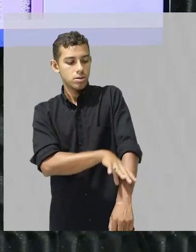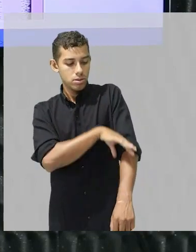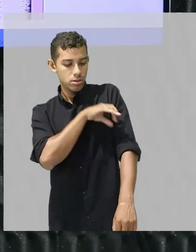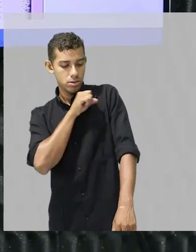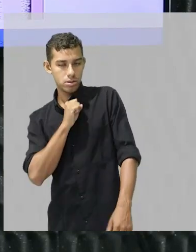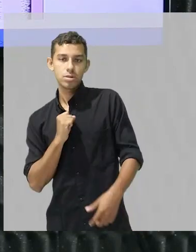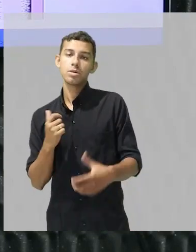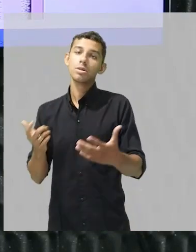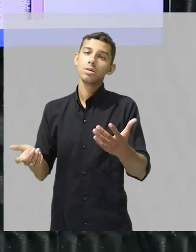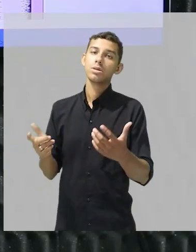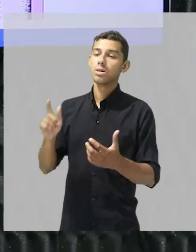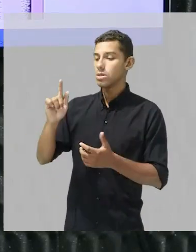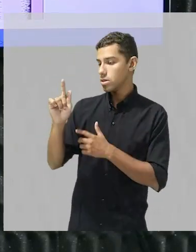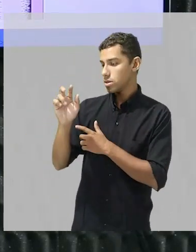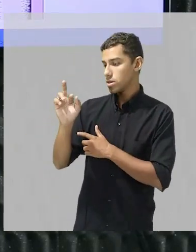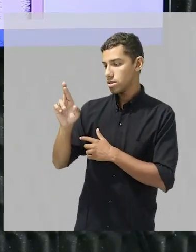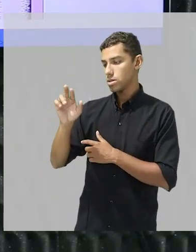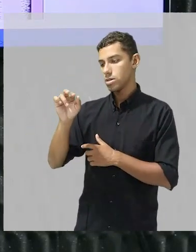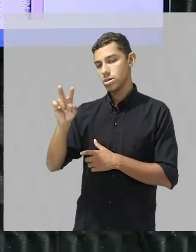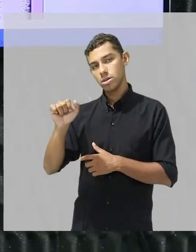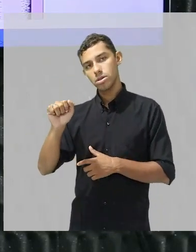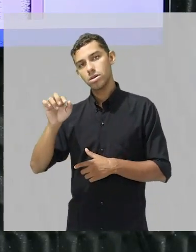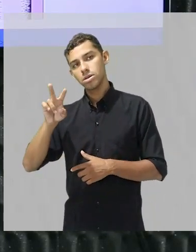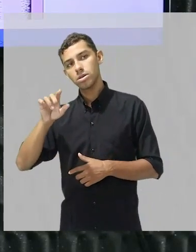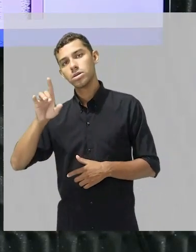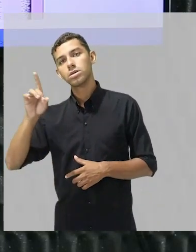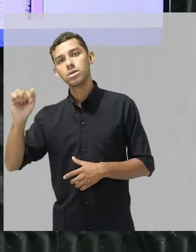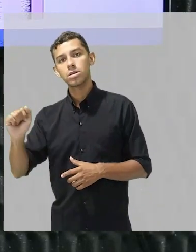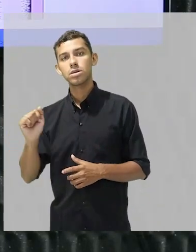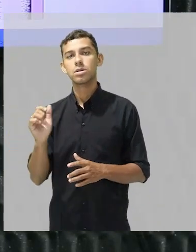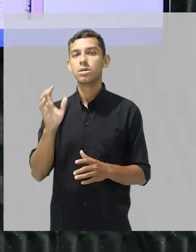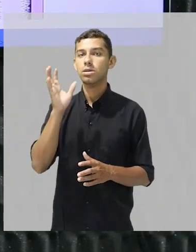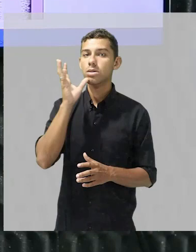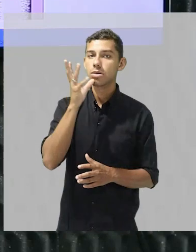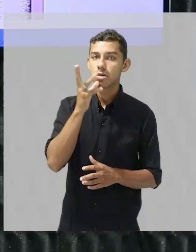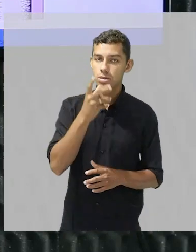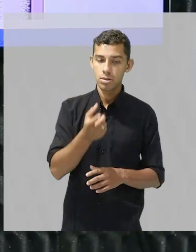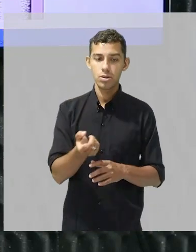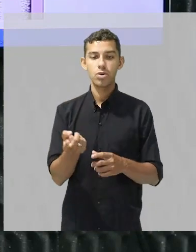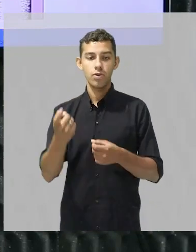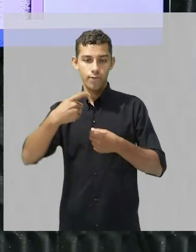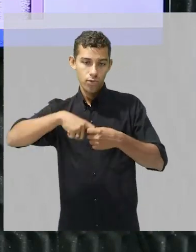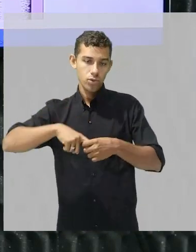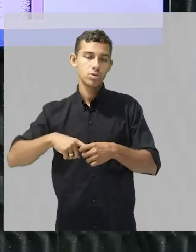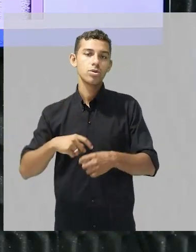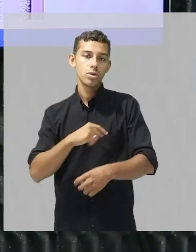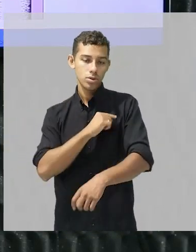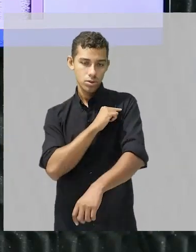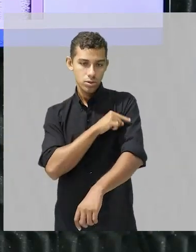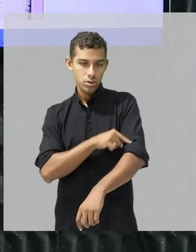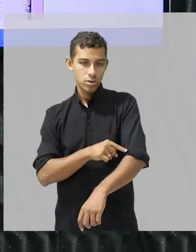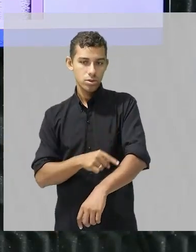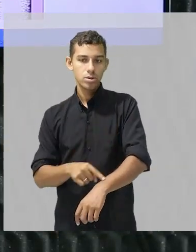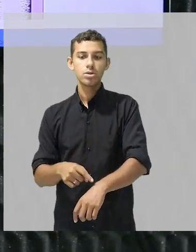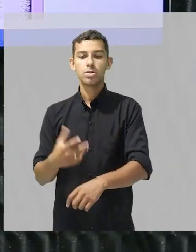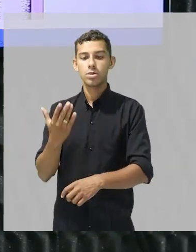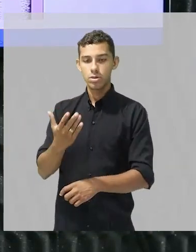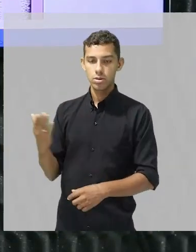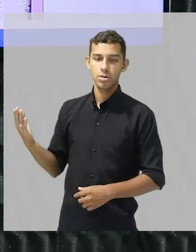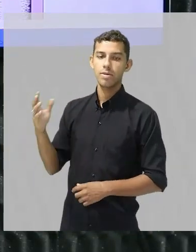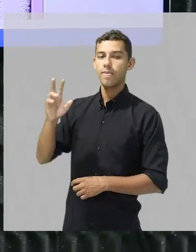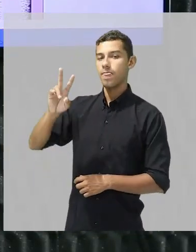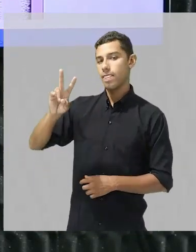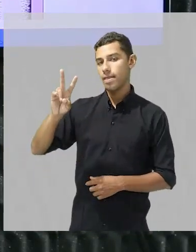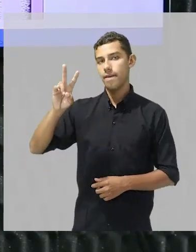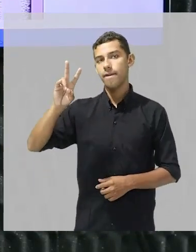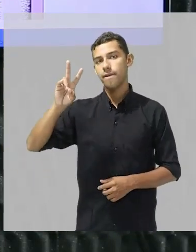Só que a ação da gravidade, ela faz com que esse sangue tenha uma tendência de querer voltar. Só que aí é que entra o